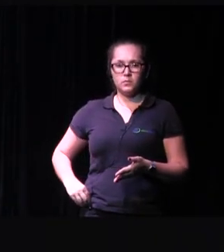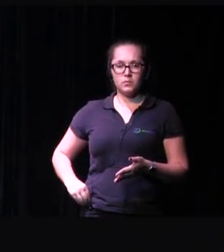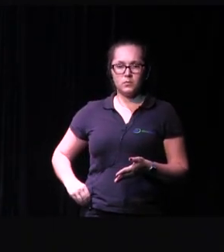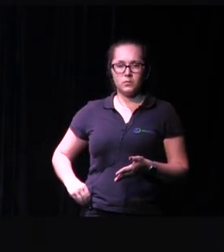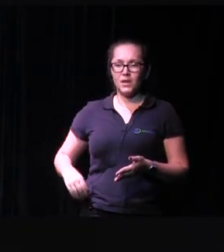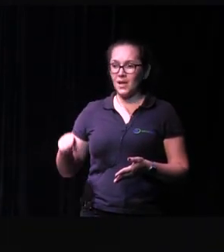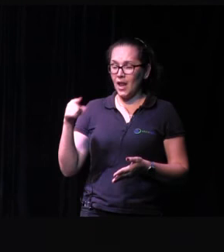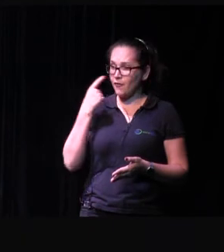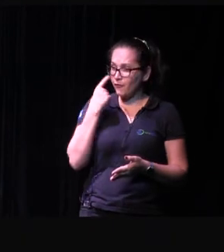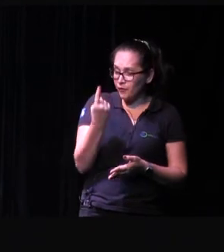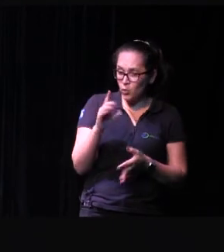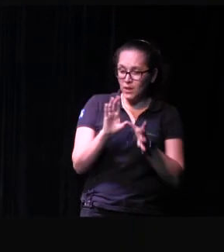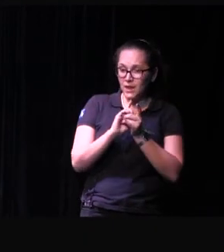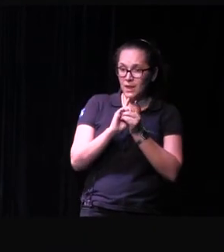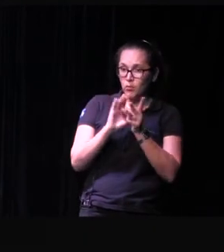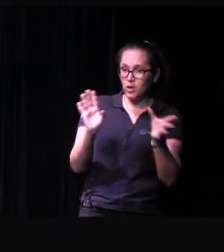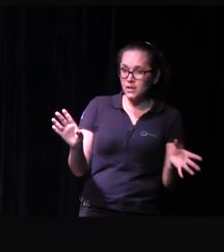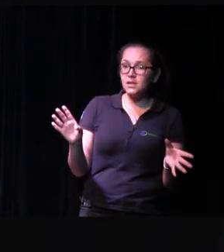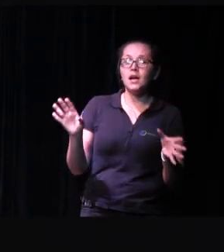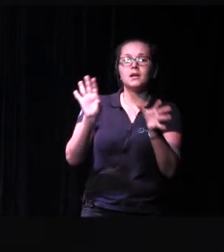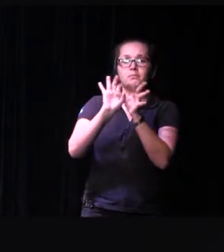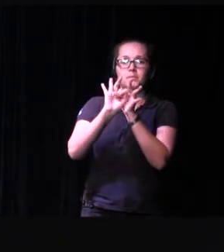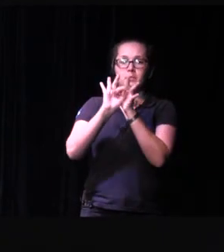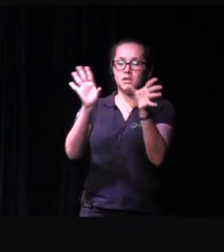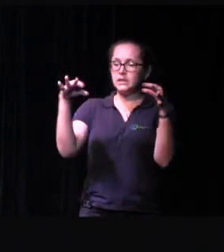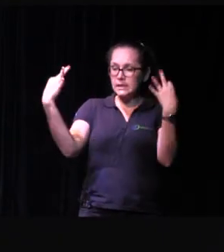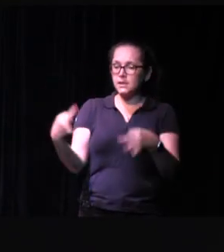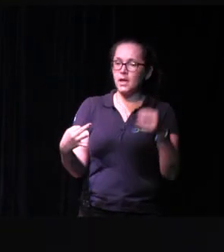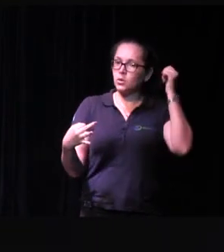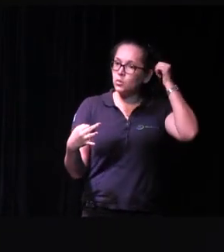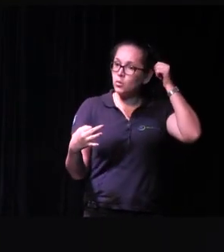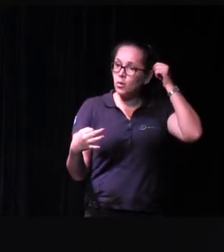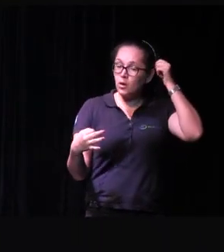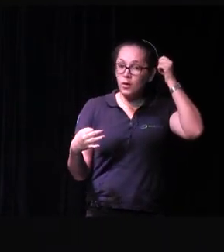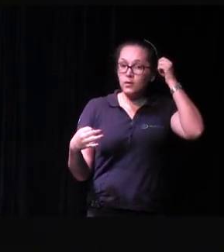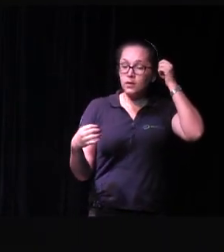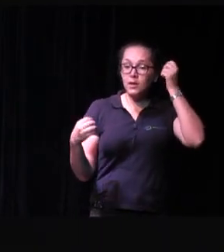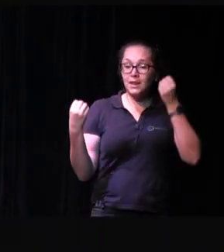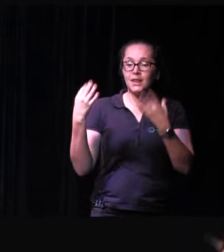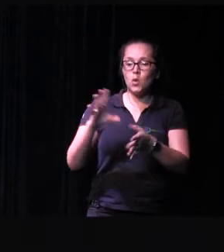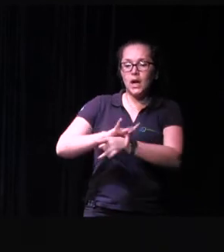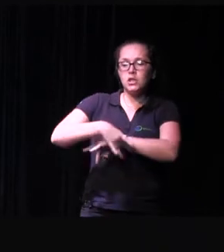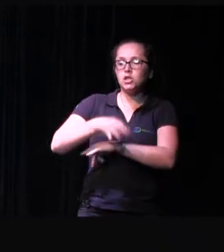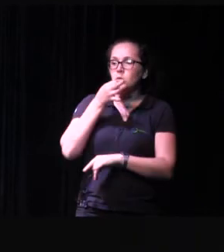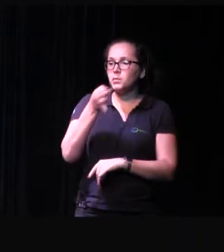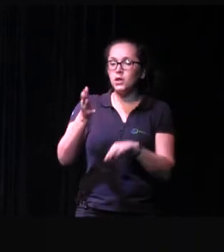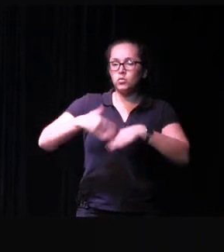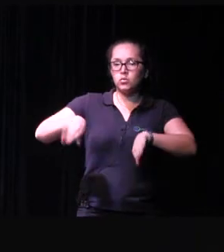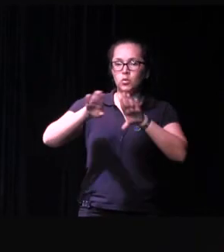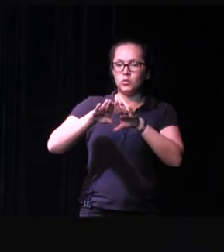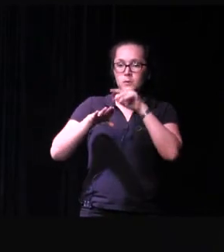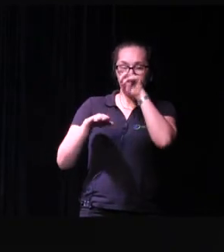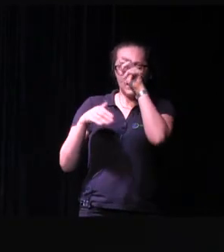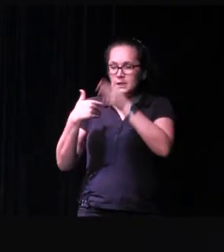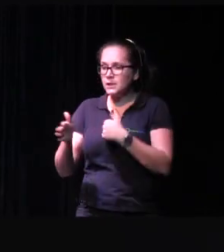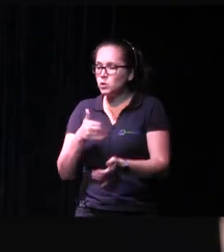a noção de democracia foi permitida na sua essência, ou seja, onde foi garantida a opinião